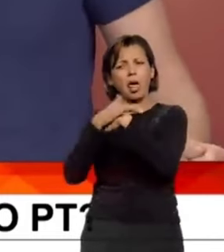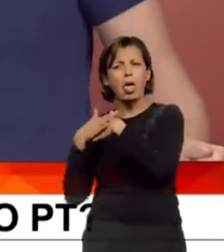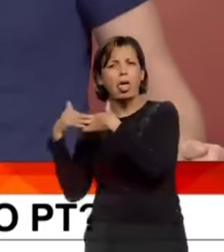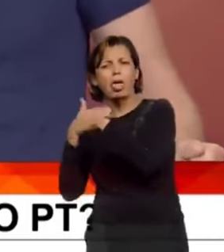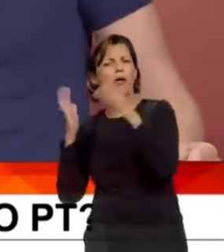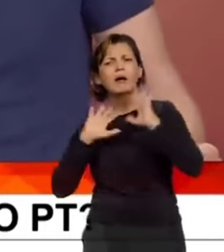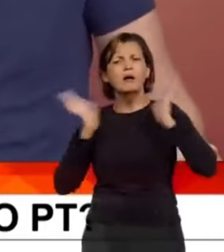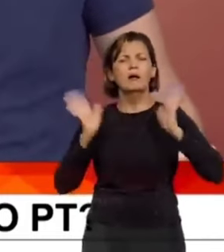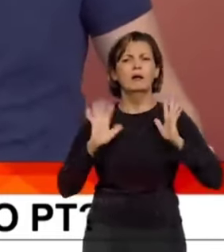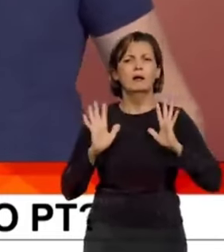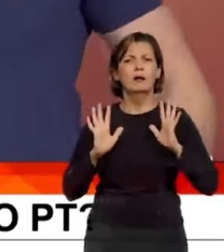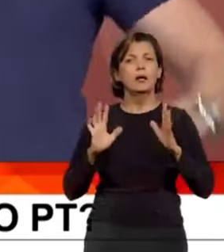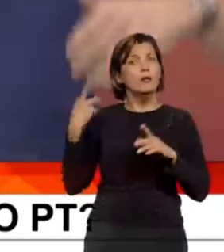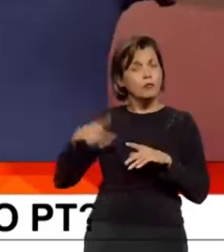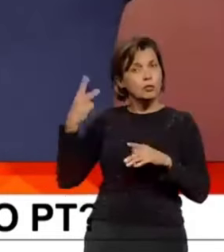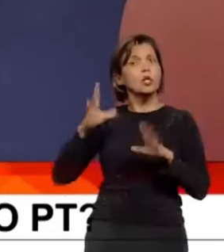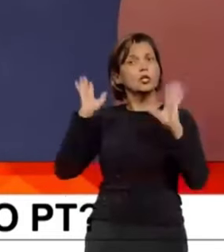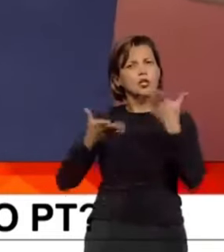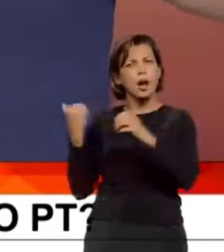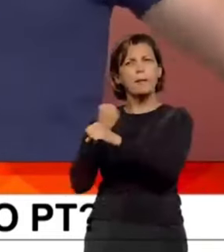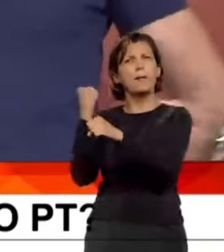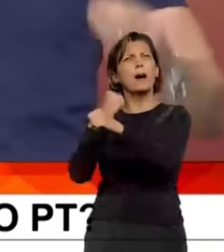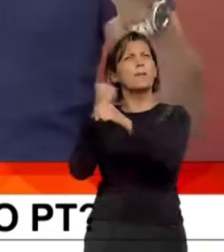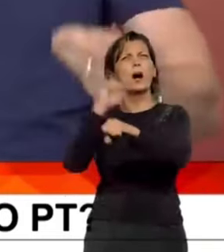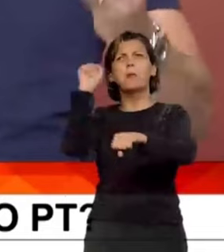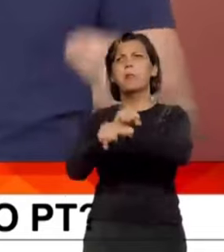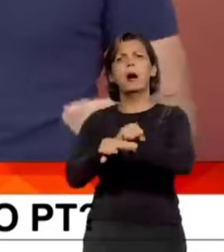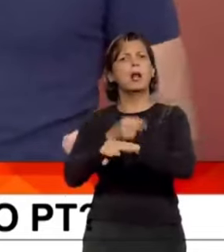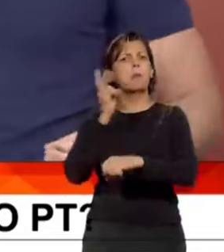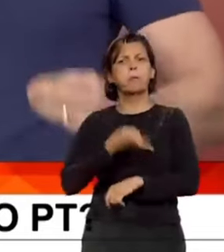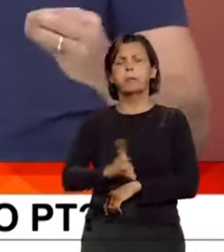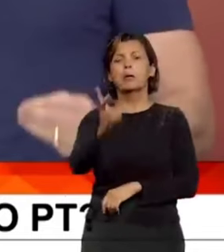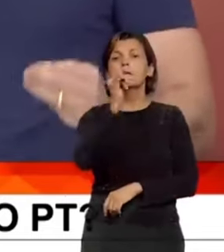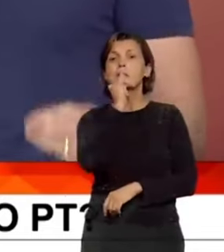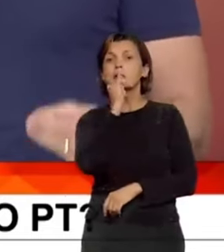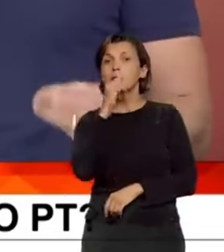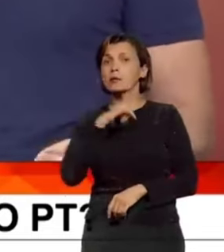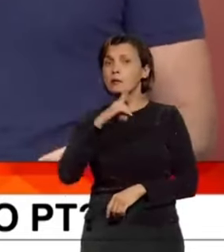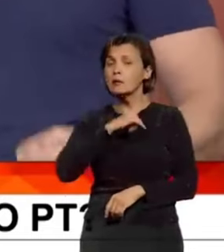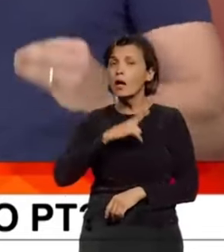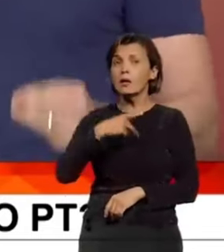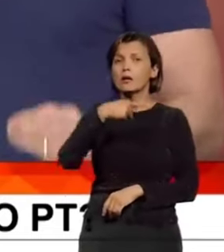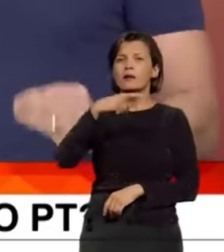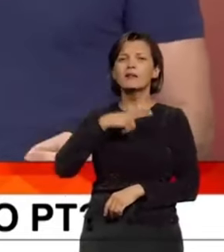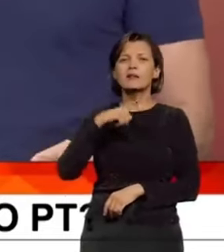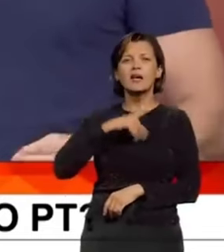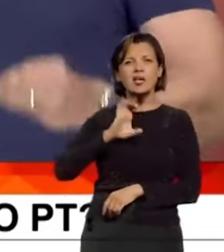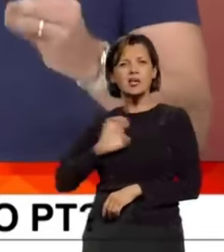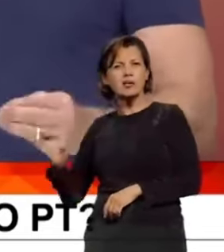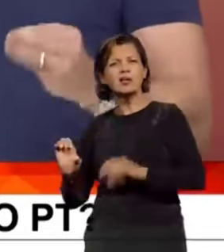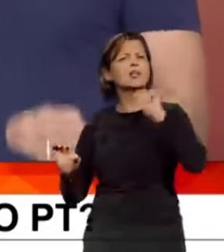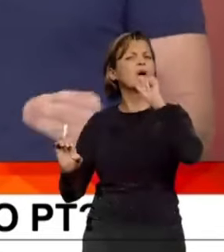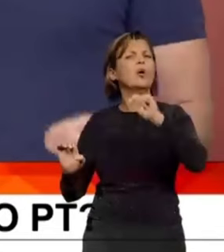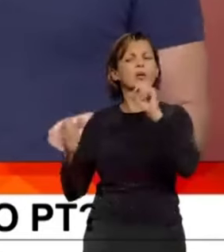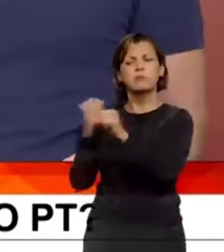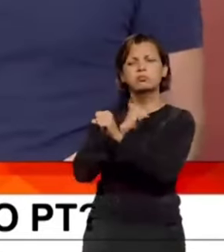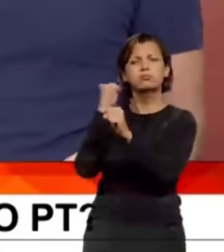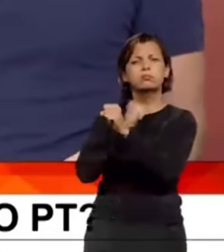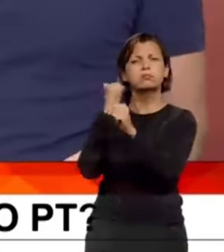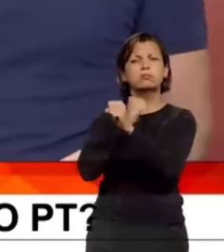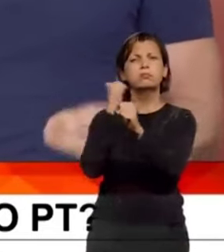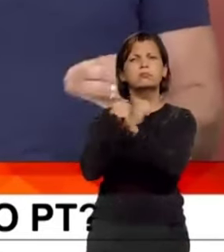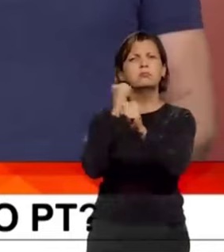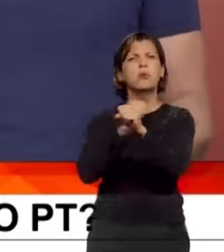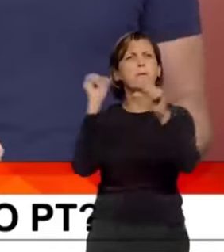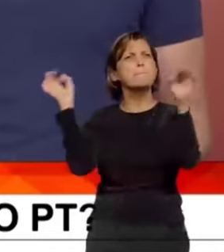na cabeça desses vagabundos fizeram grandes obras não termina a obra todo E isto é fazedor de obra e Nunca Termina